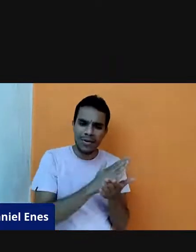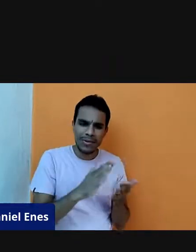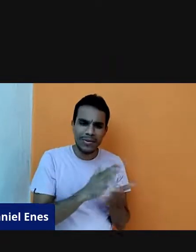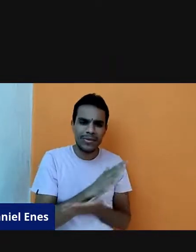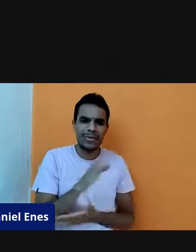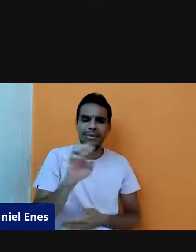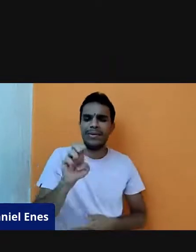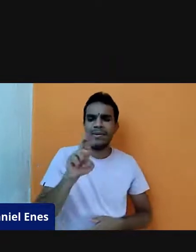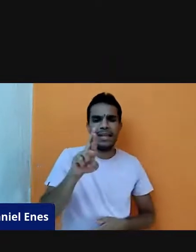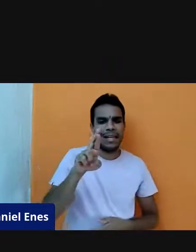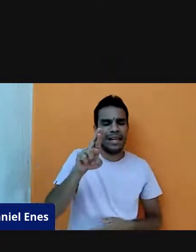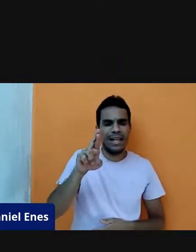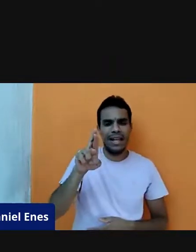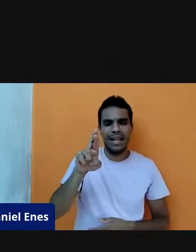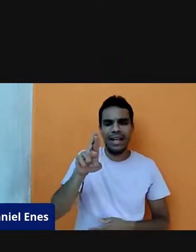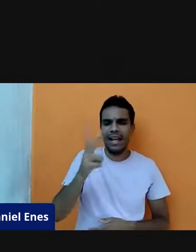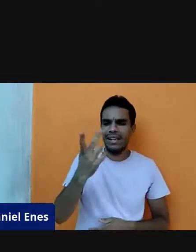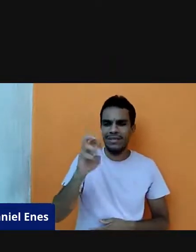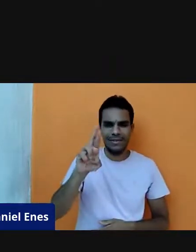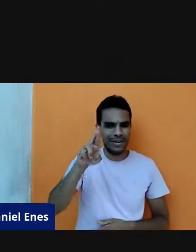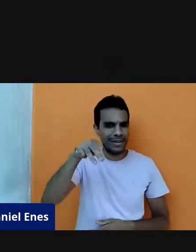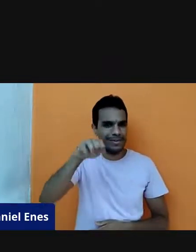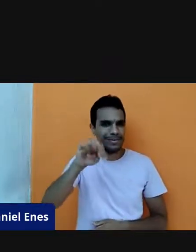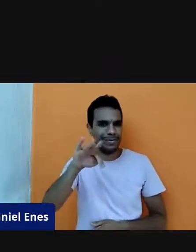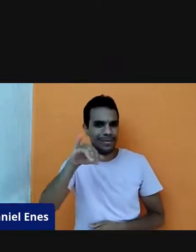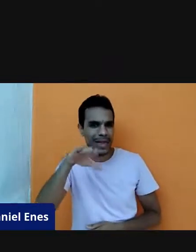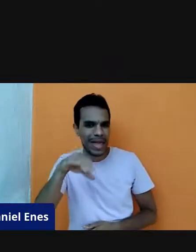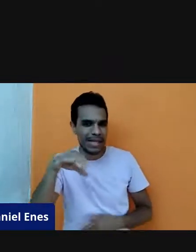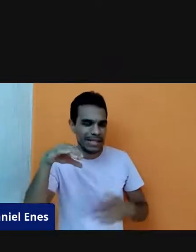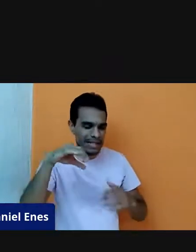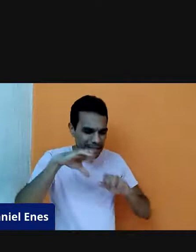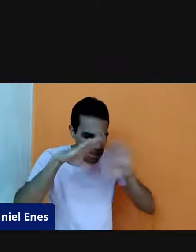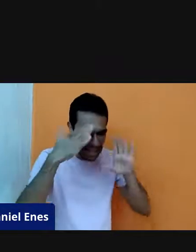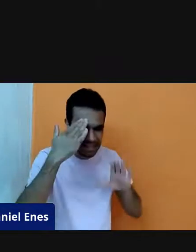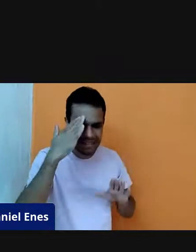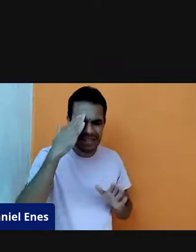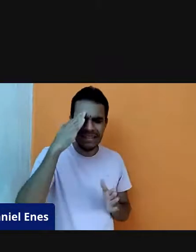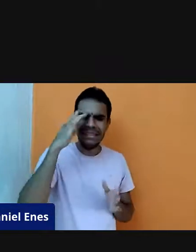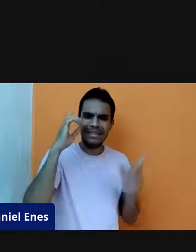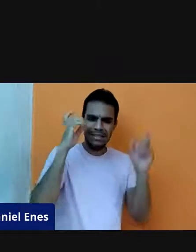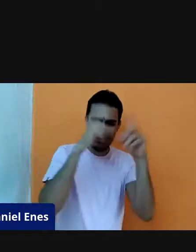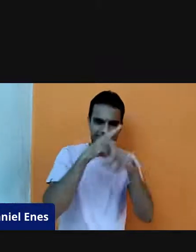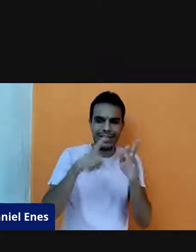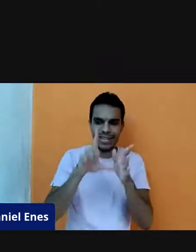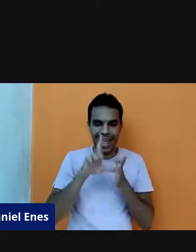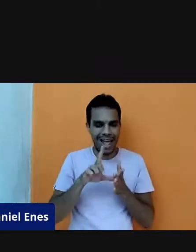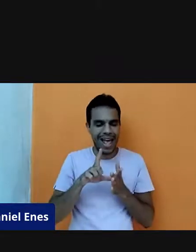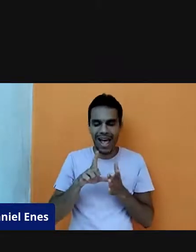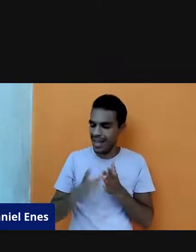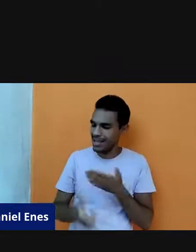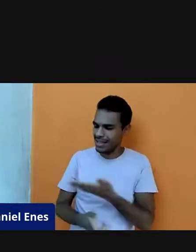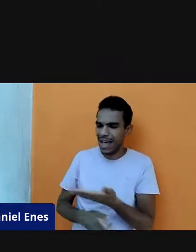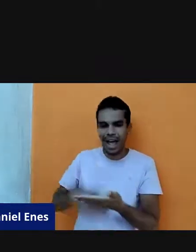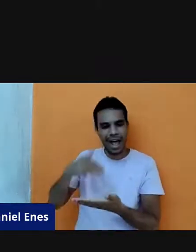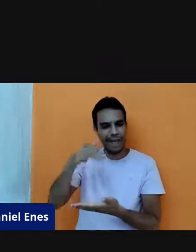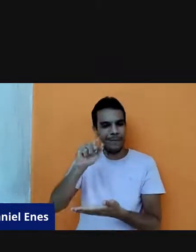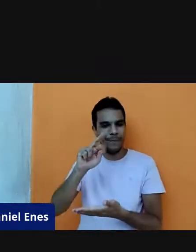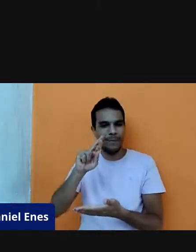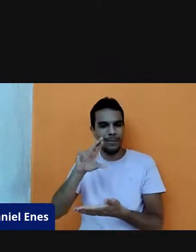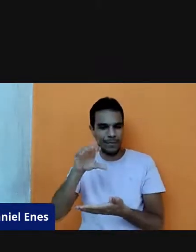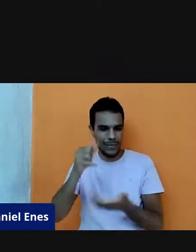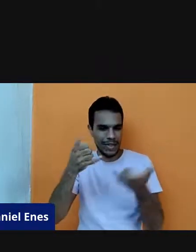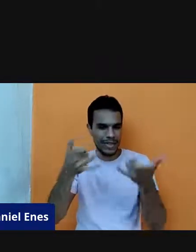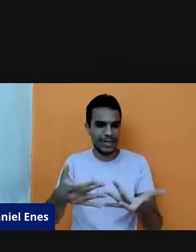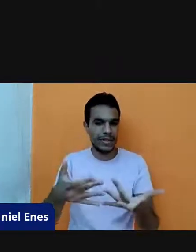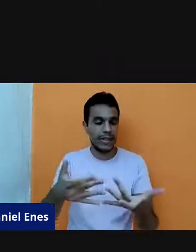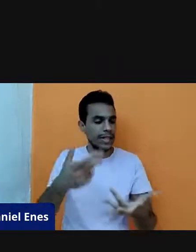né, de difícil compreensão mesmo, né? A Márcia mesma falou sobre isso. As suas obras, de uma forma geral,